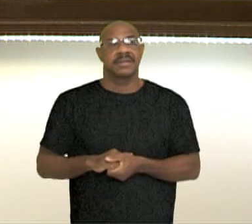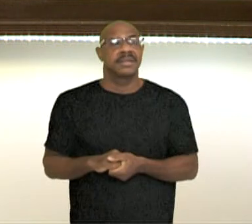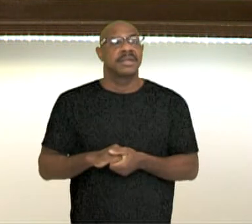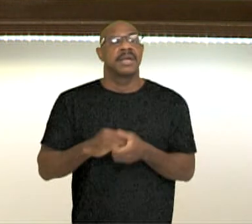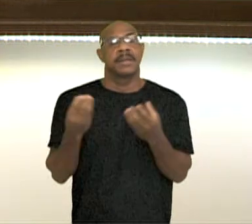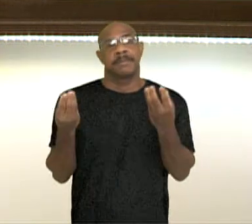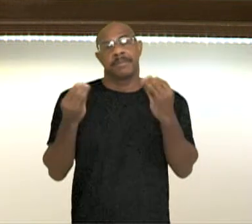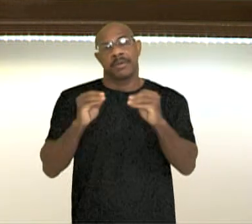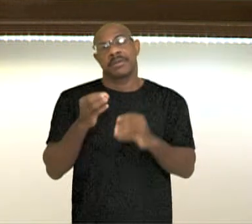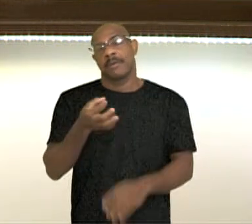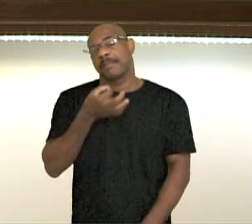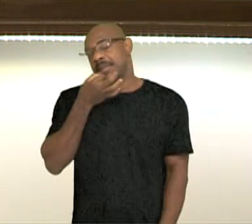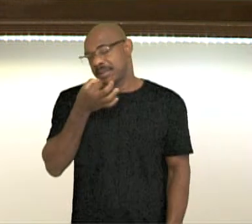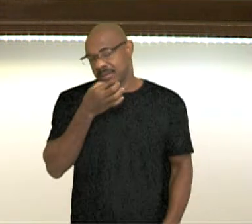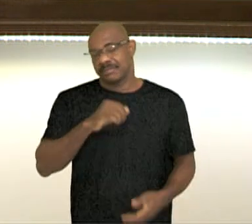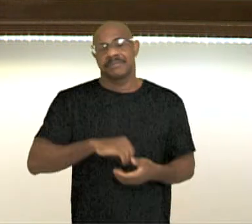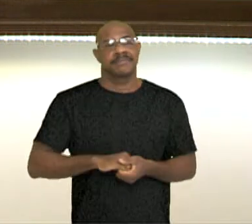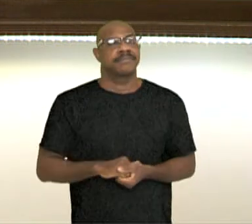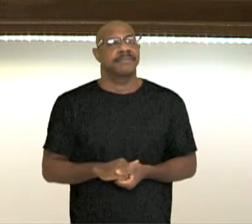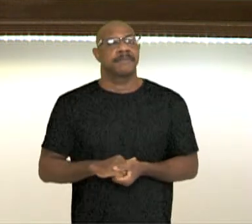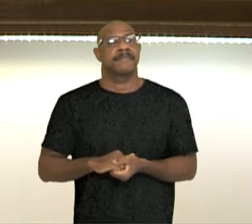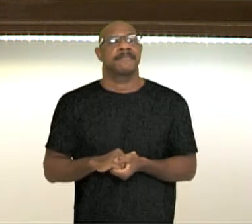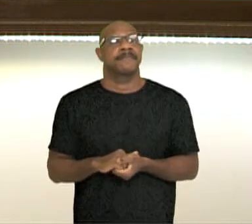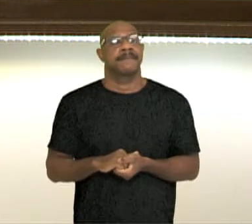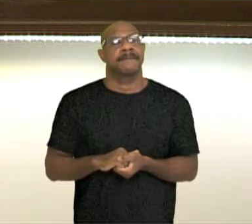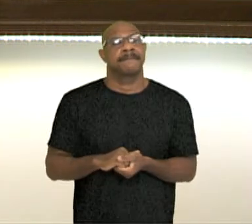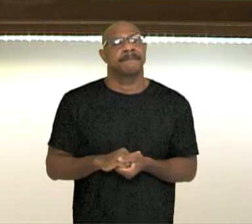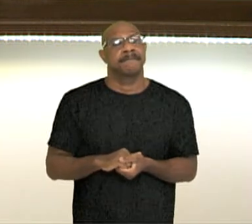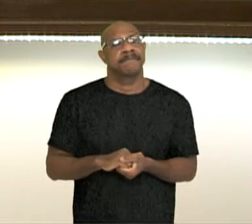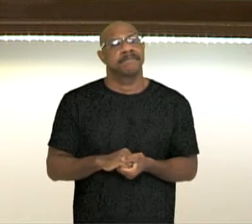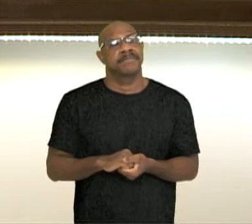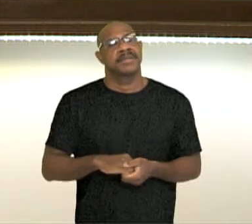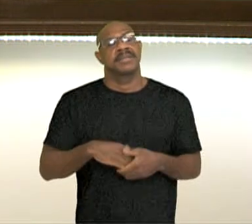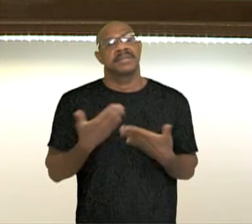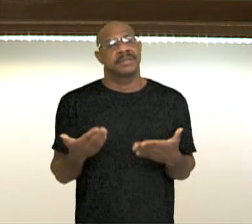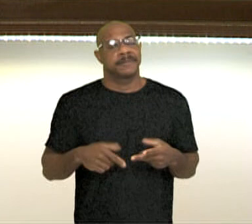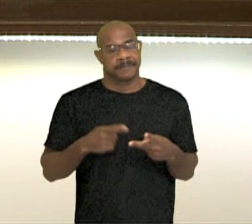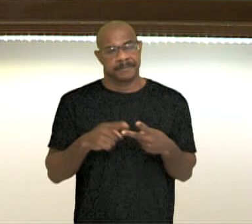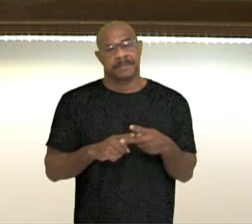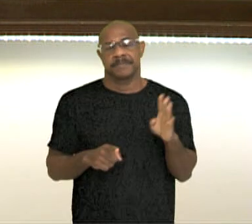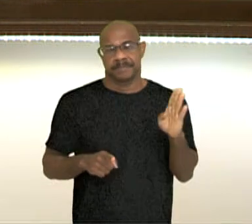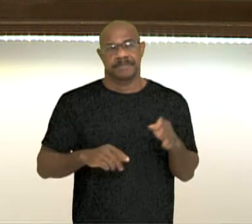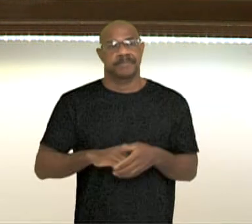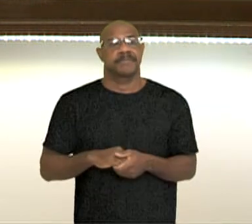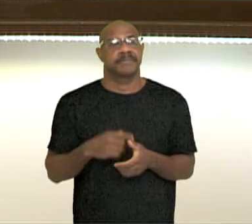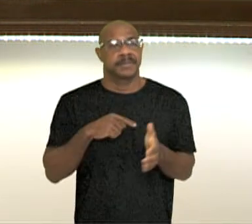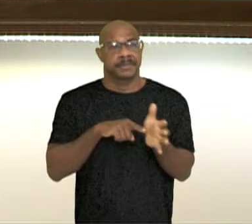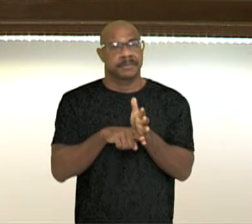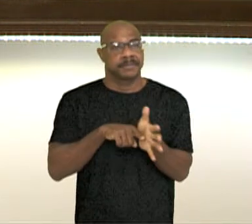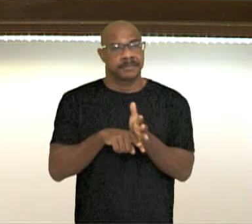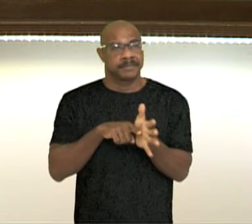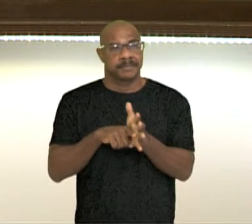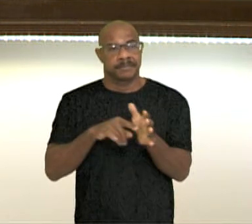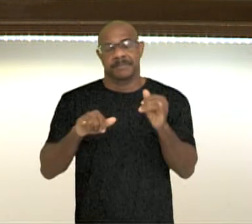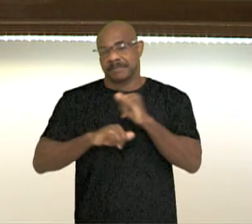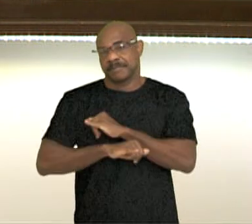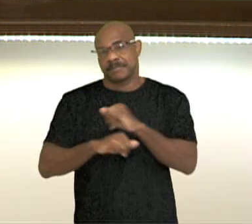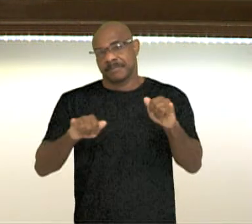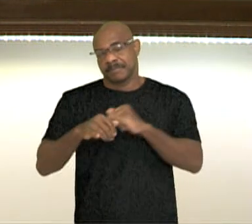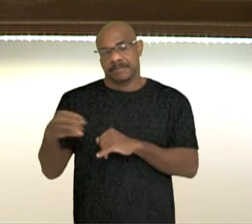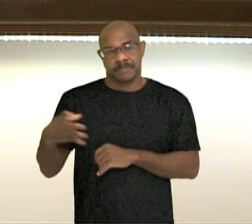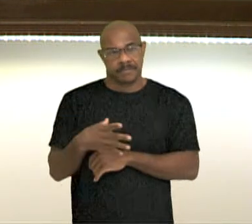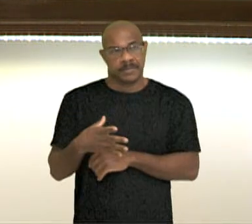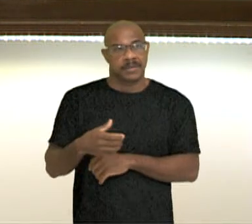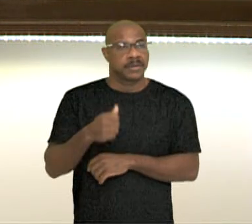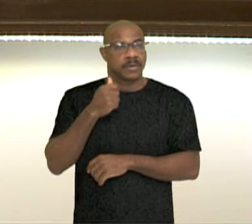colocando ali a opinião dele a respeito desse assunto. Aqui no segundo nós temos uma pesquisa divulgada recentemente pelo